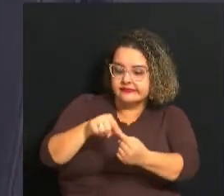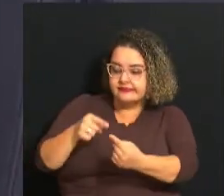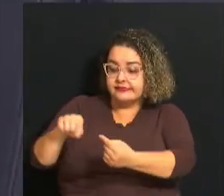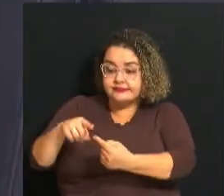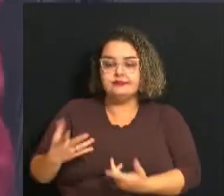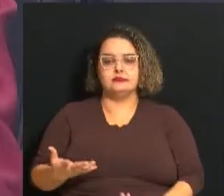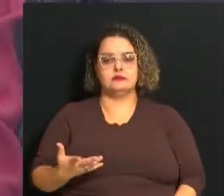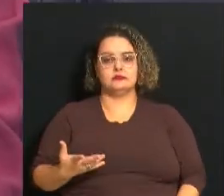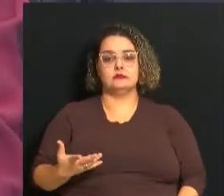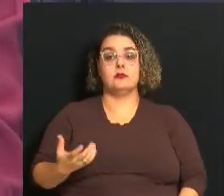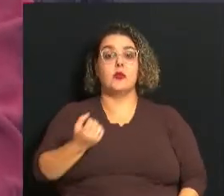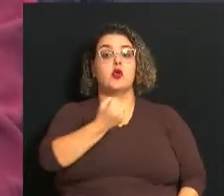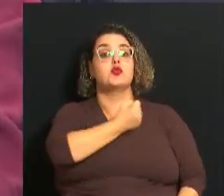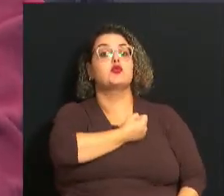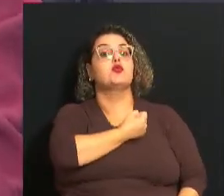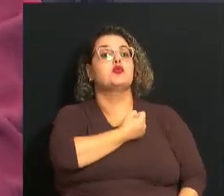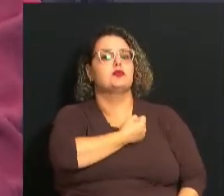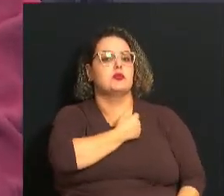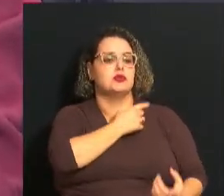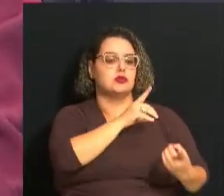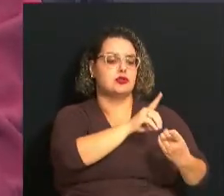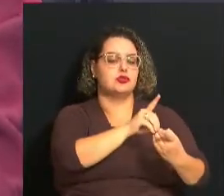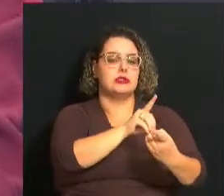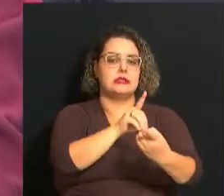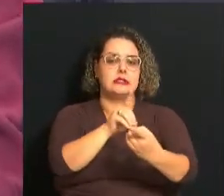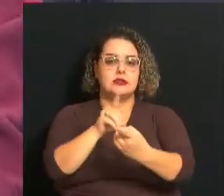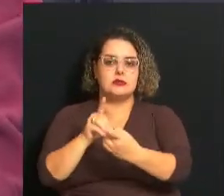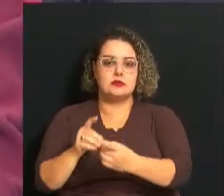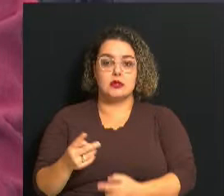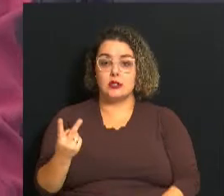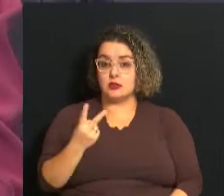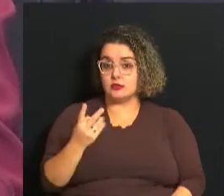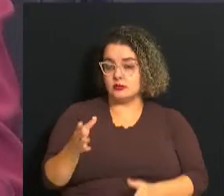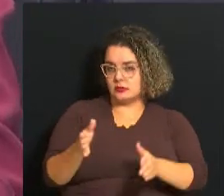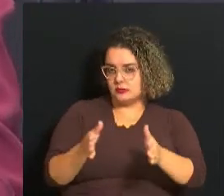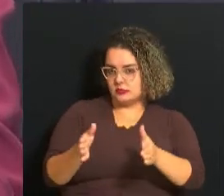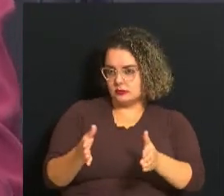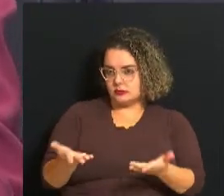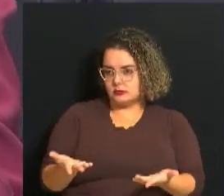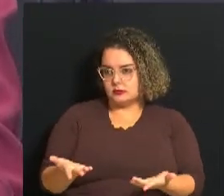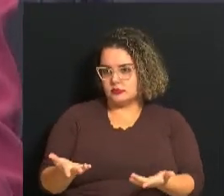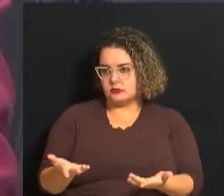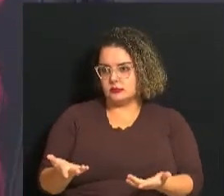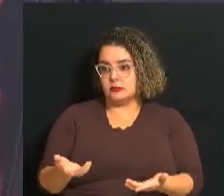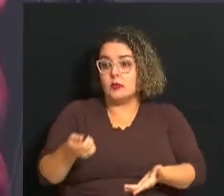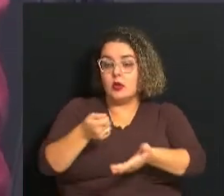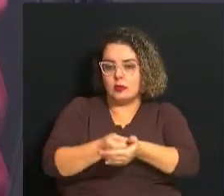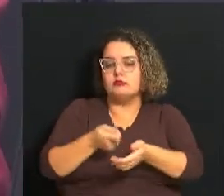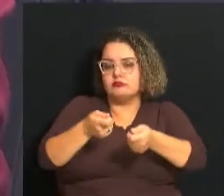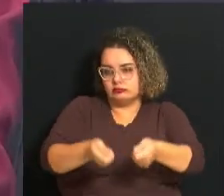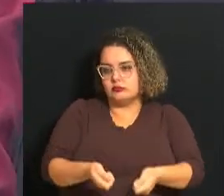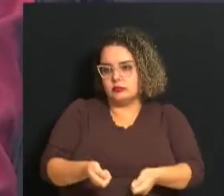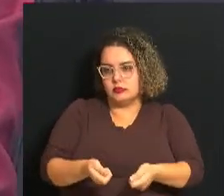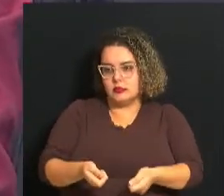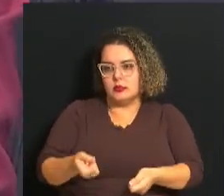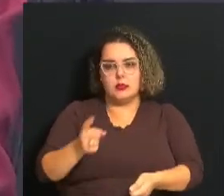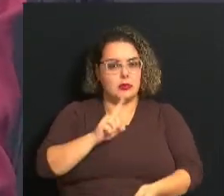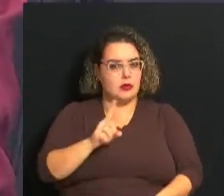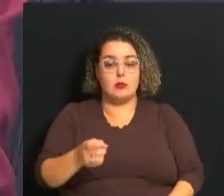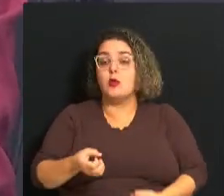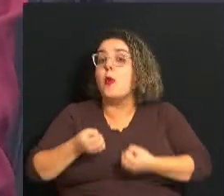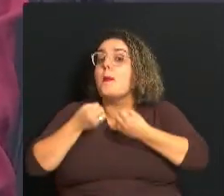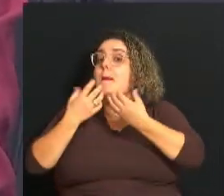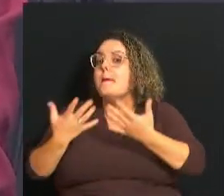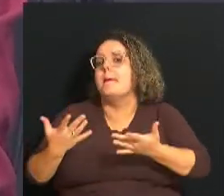bom aí vem a segunda parte Tá certo quer fazer com que essas metas sejam cumpridas não pelo bem-estar